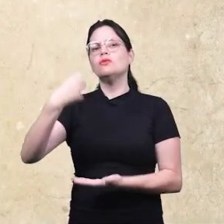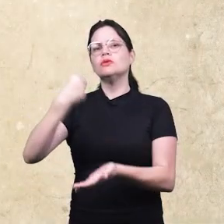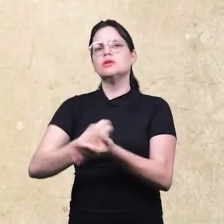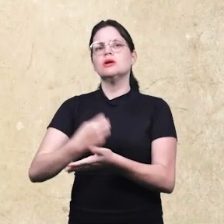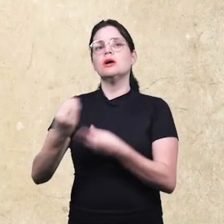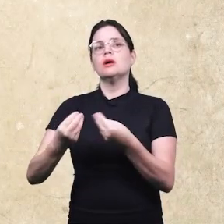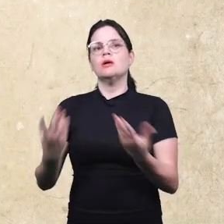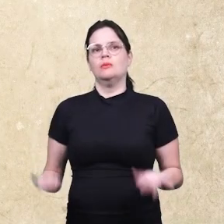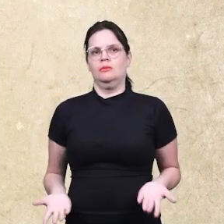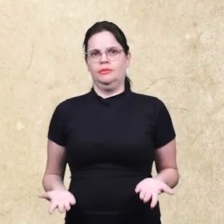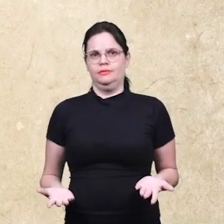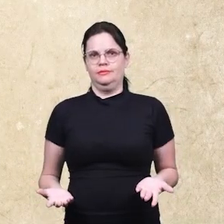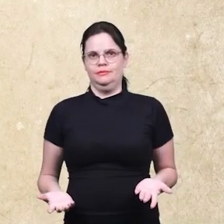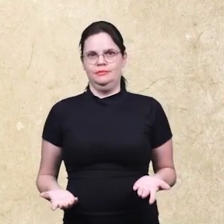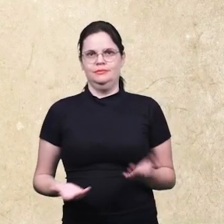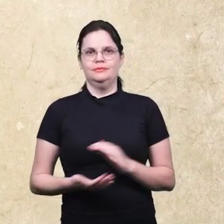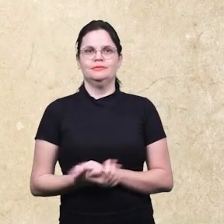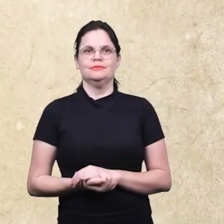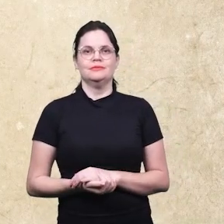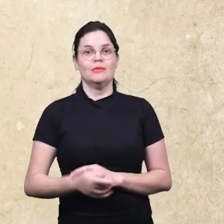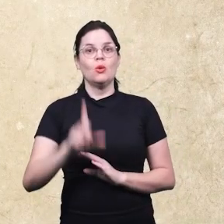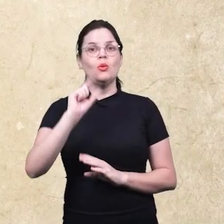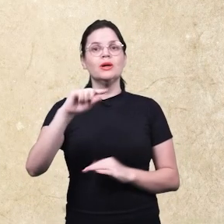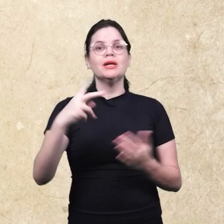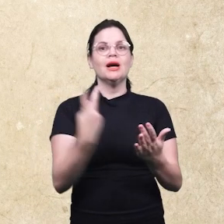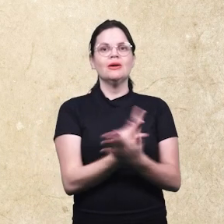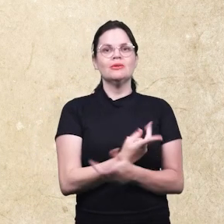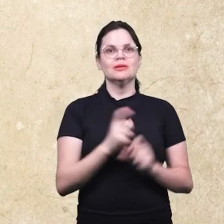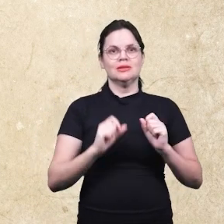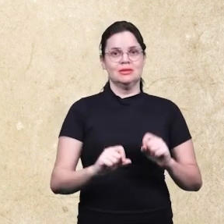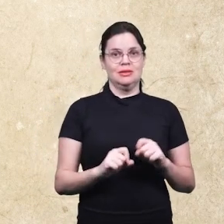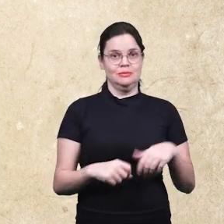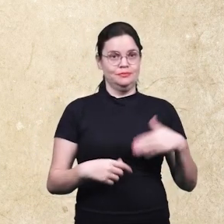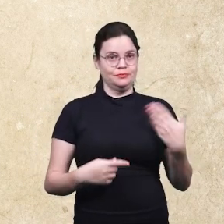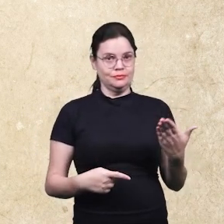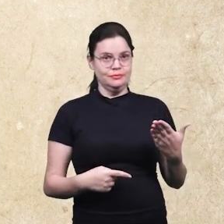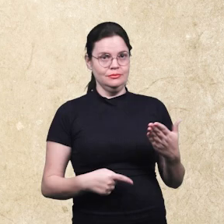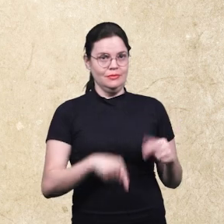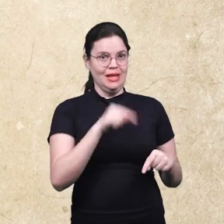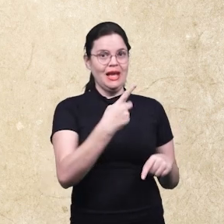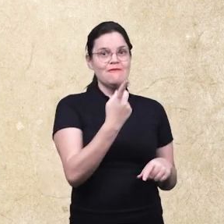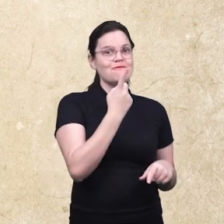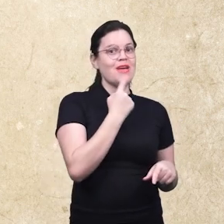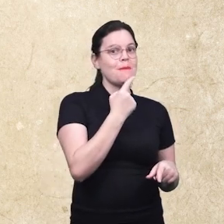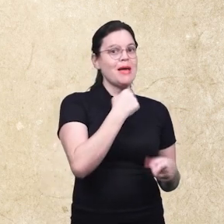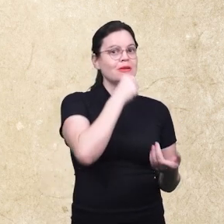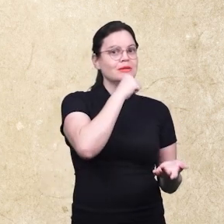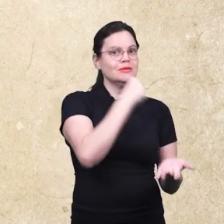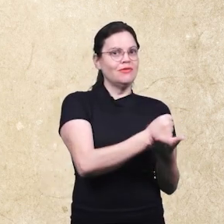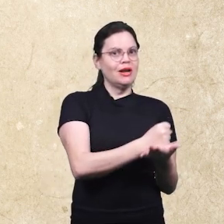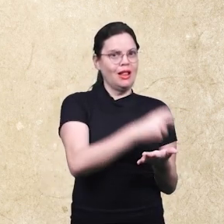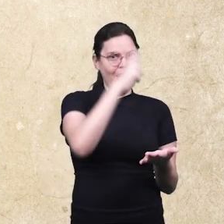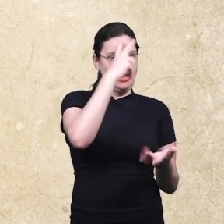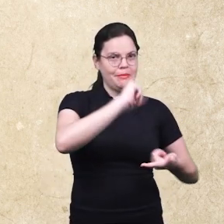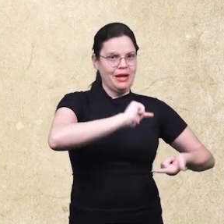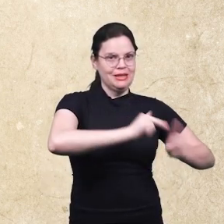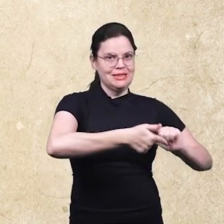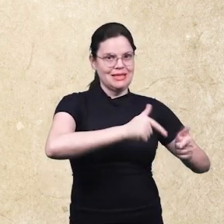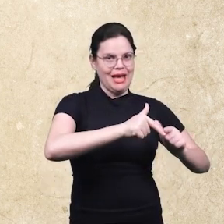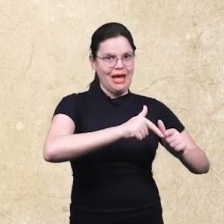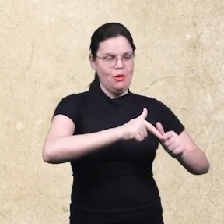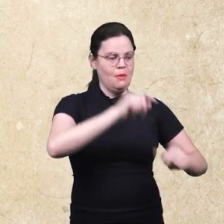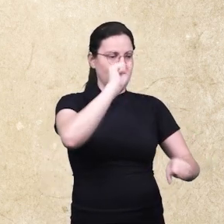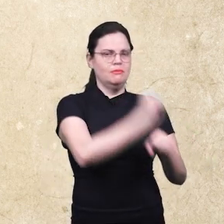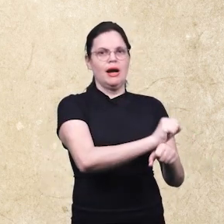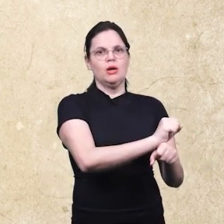aconteceu? O tempo parou para Israel, o Senhor introduziu um tempo novo para a salvação do